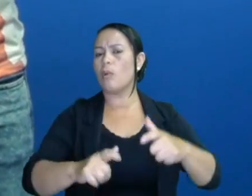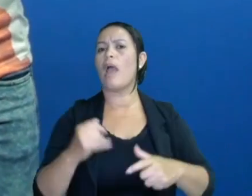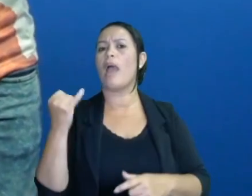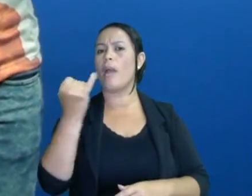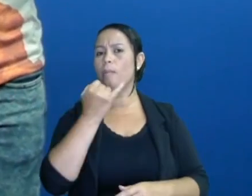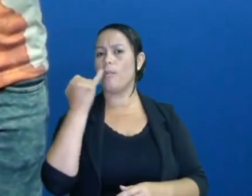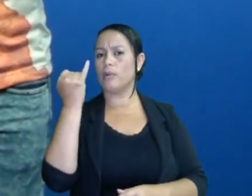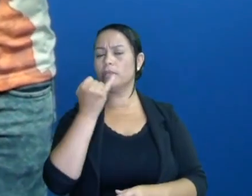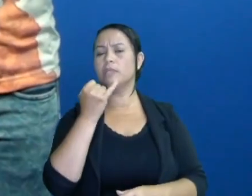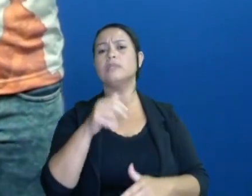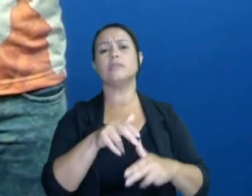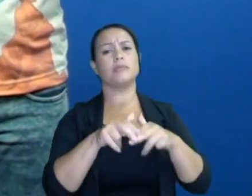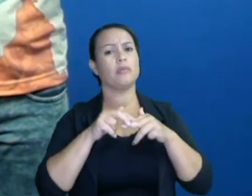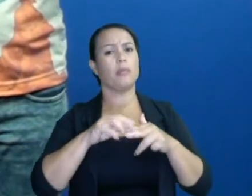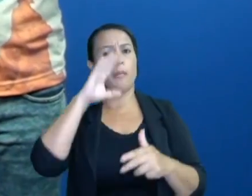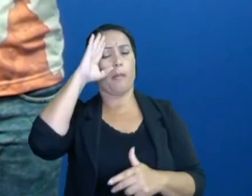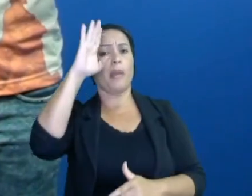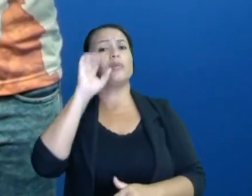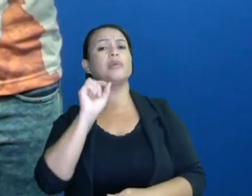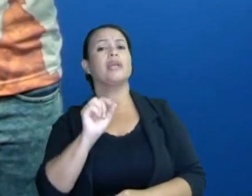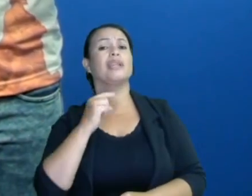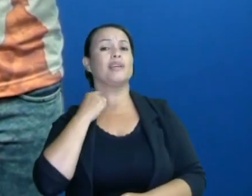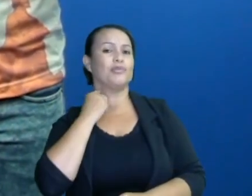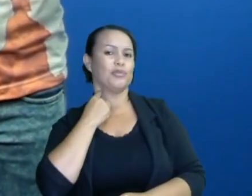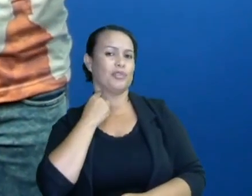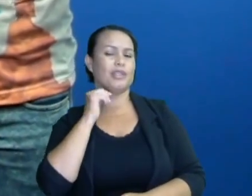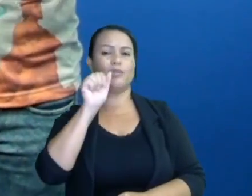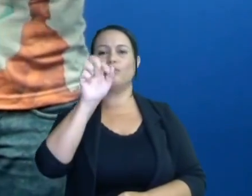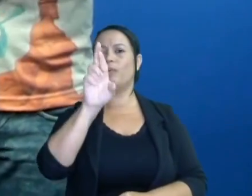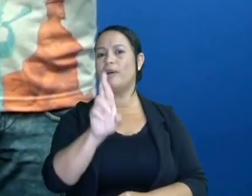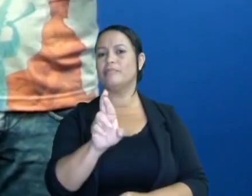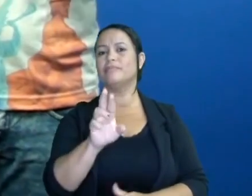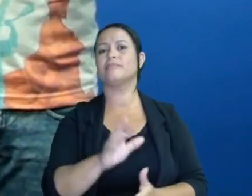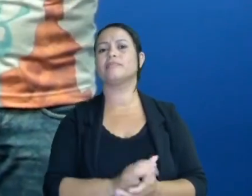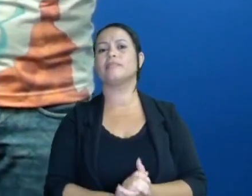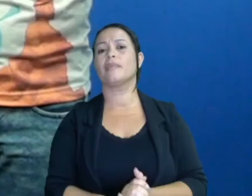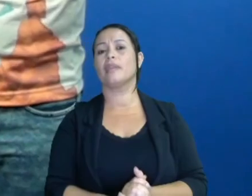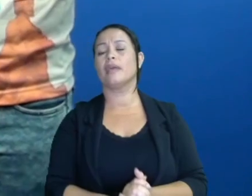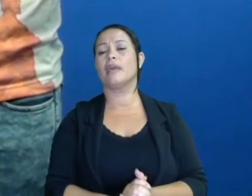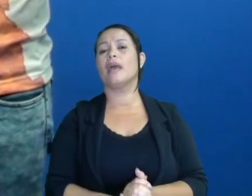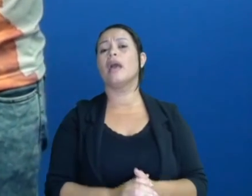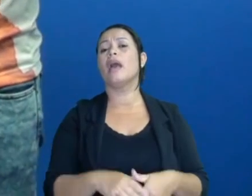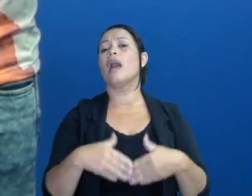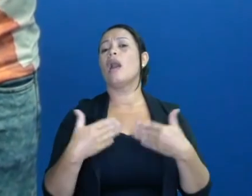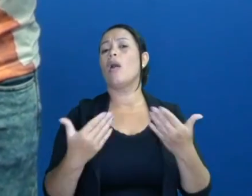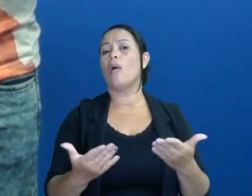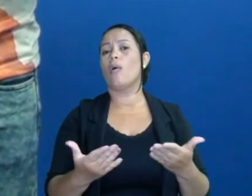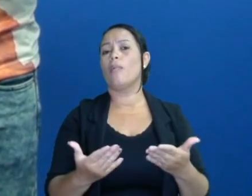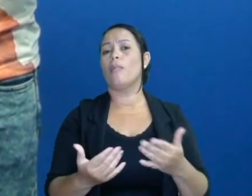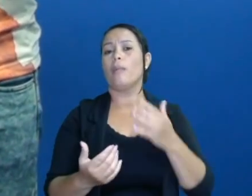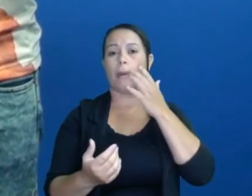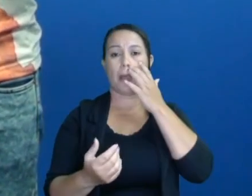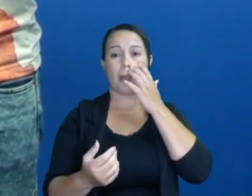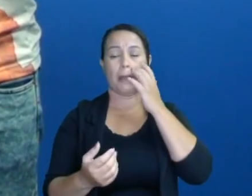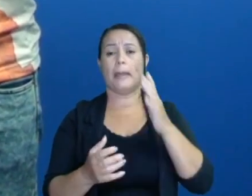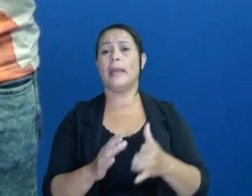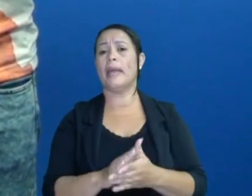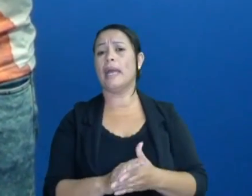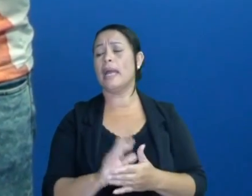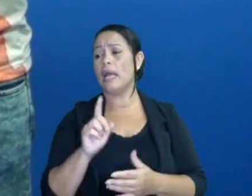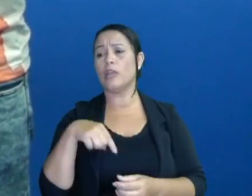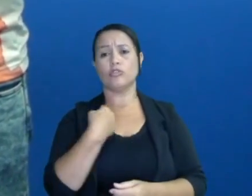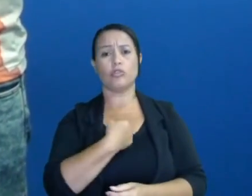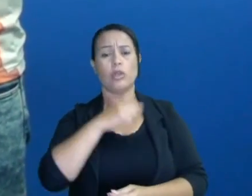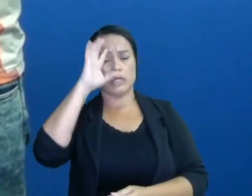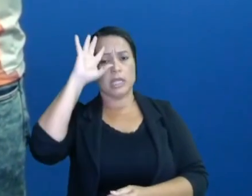importantíssimo, principalmente essa poluição do ar em que nós vivemos. E isso vai parte de uma decisão